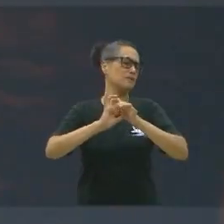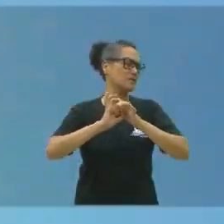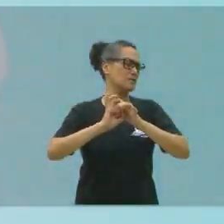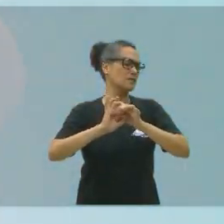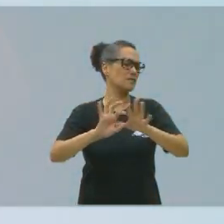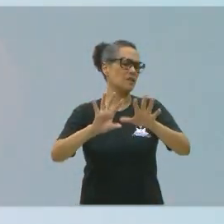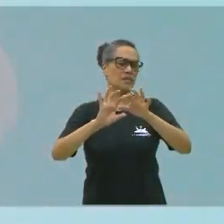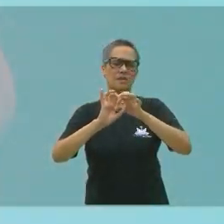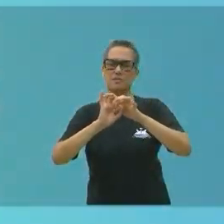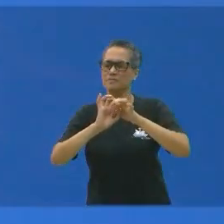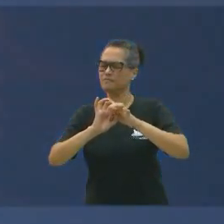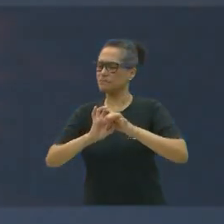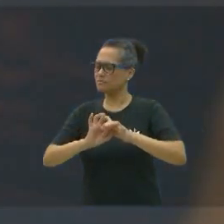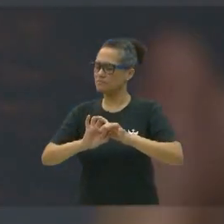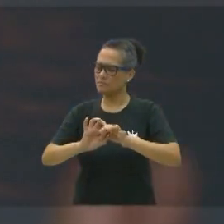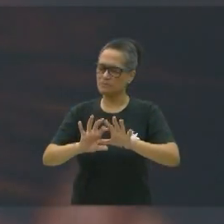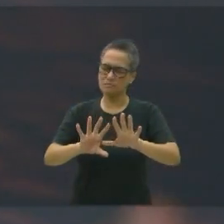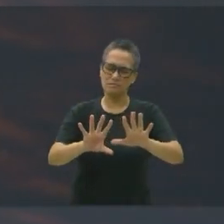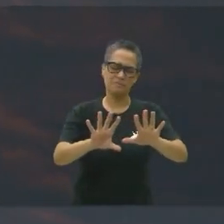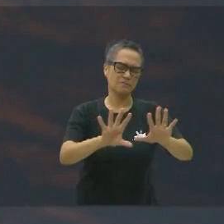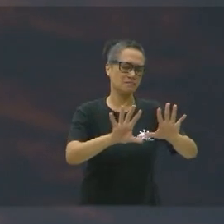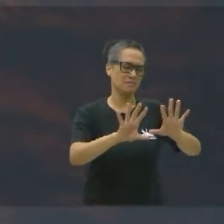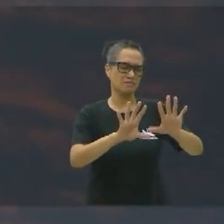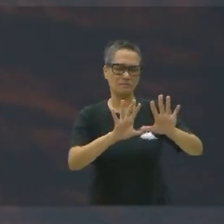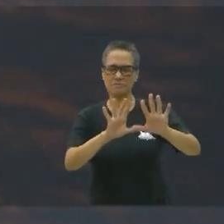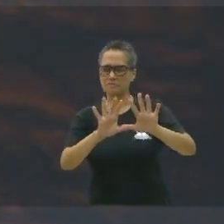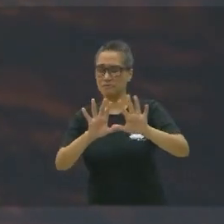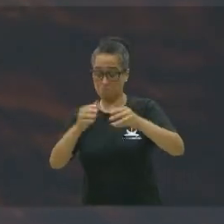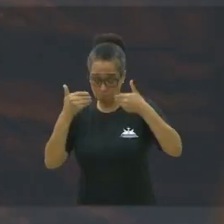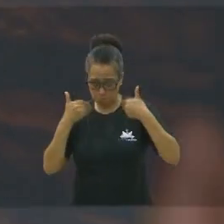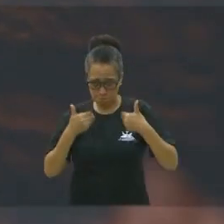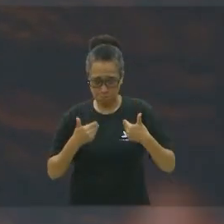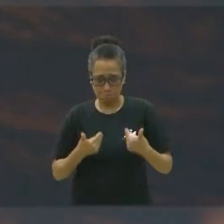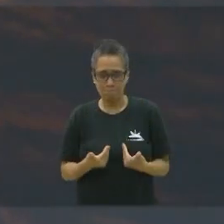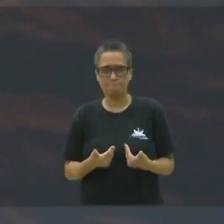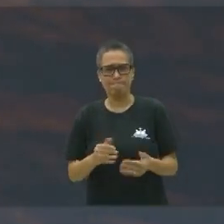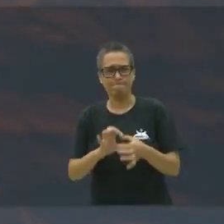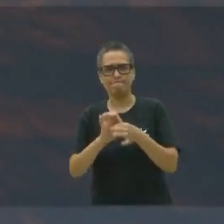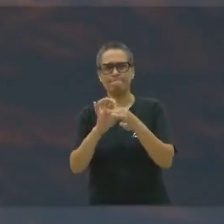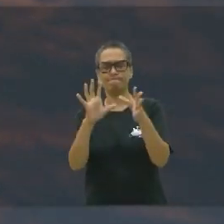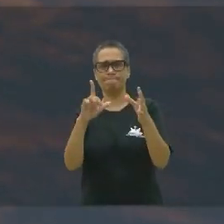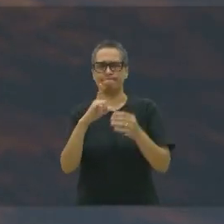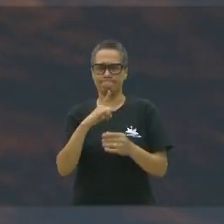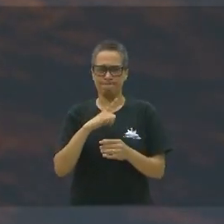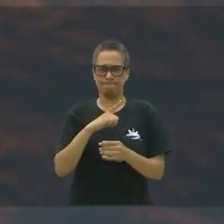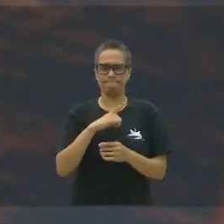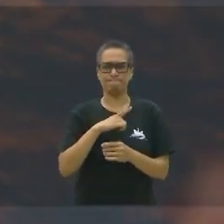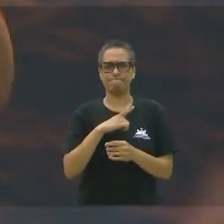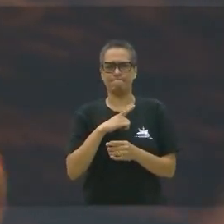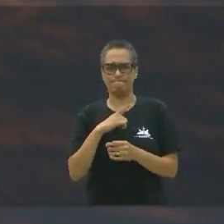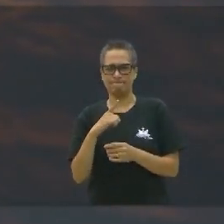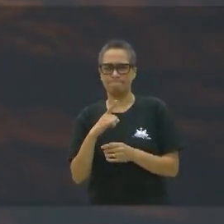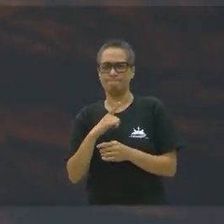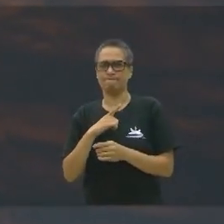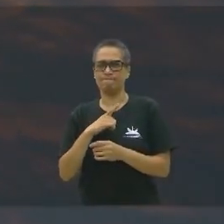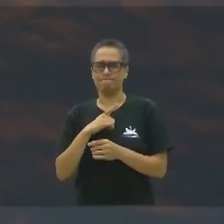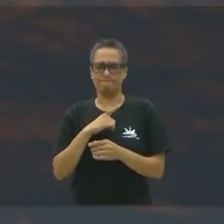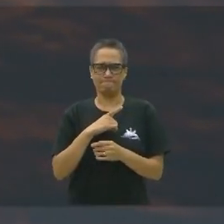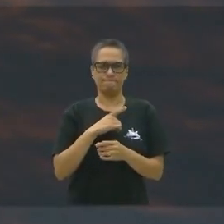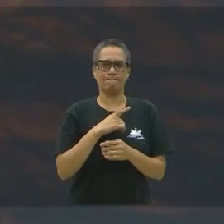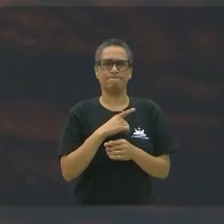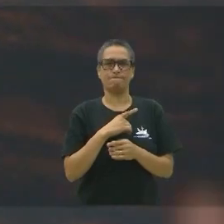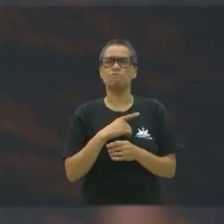libertando o seu coração, libertando essa prisão, libertando essa ansiedade, libertando dessa tristeza,